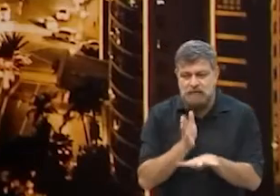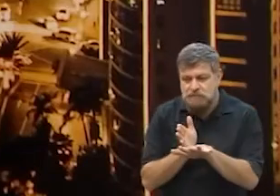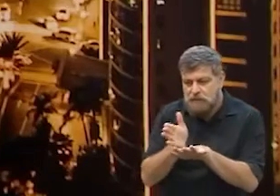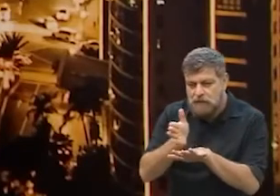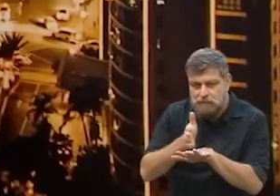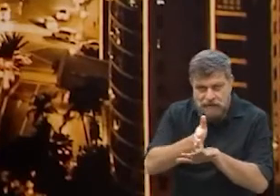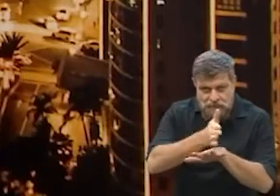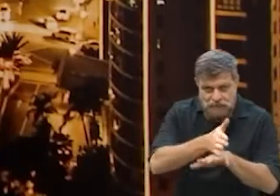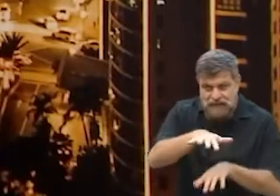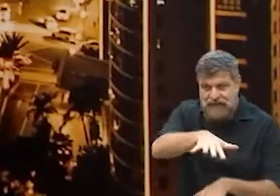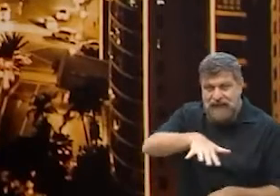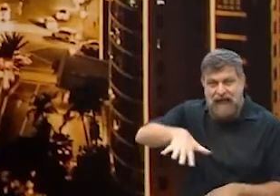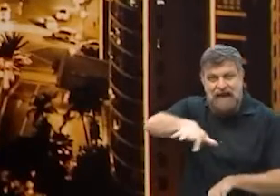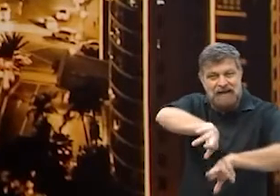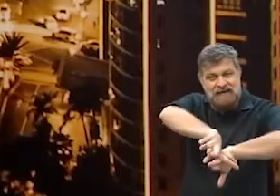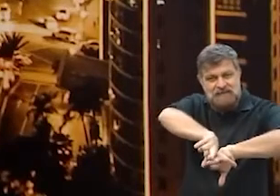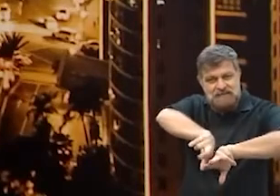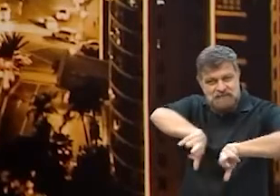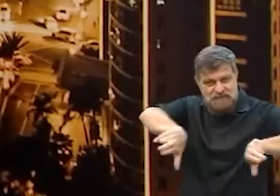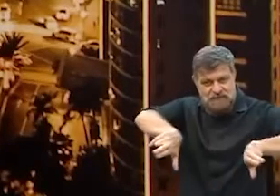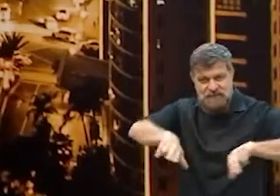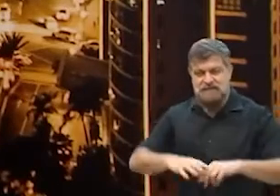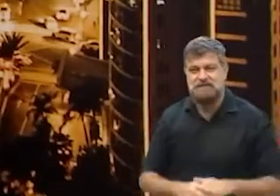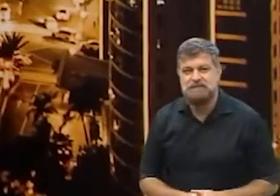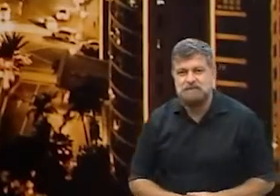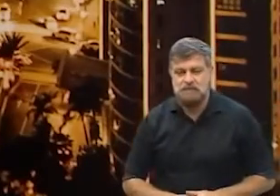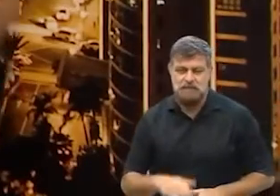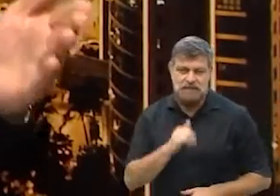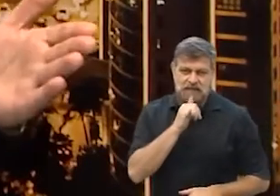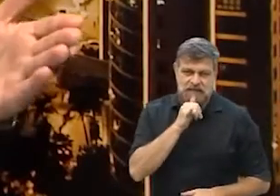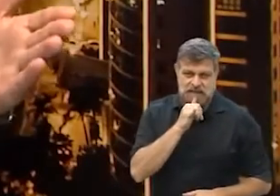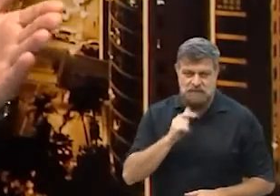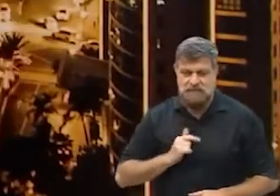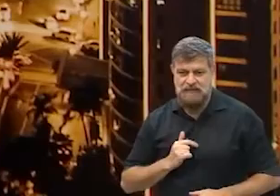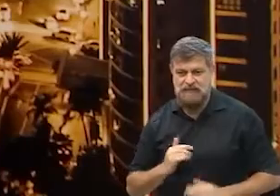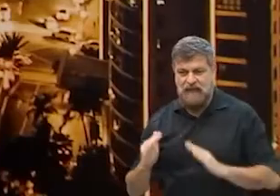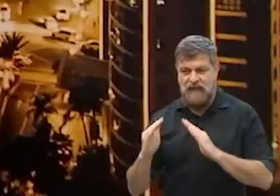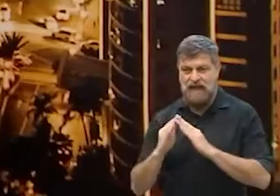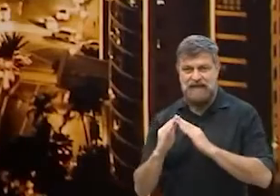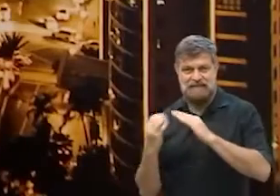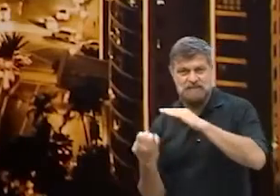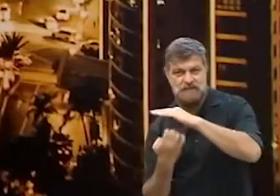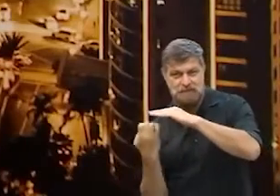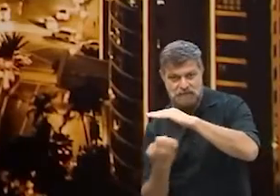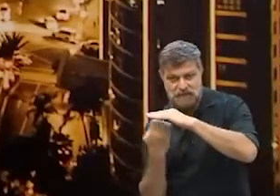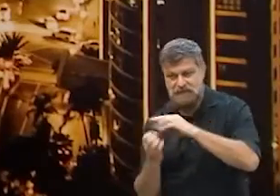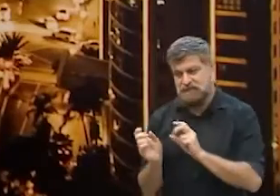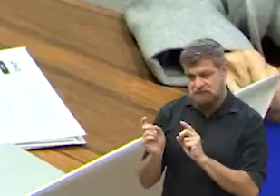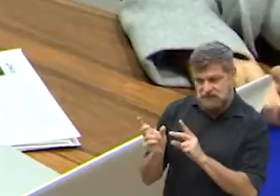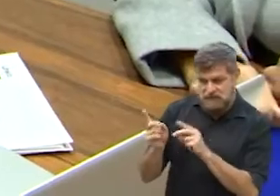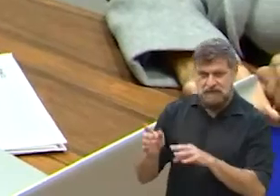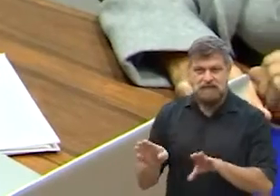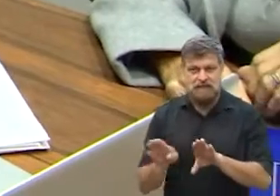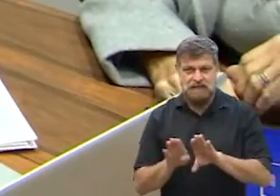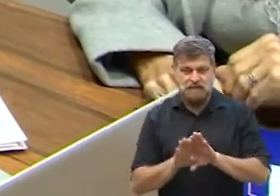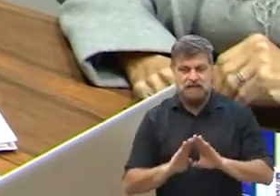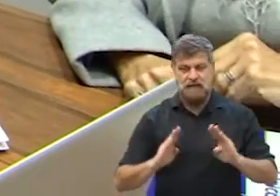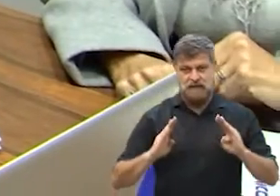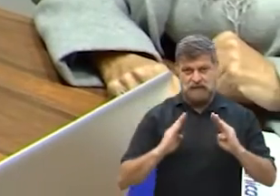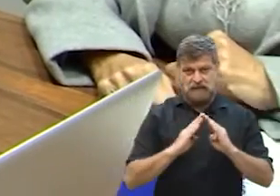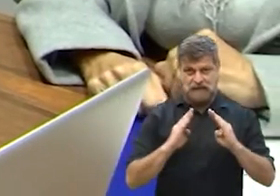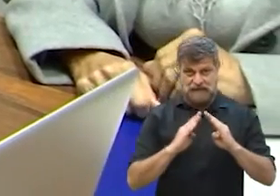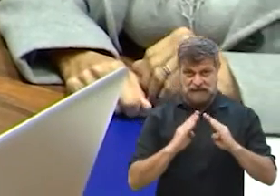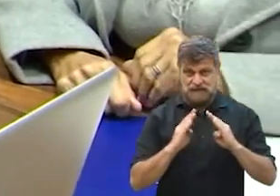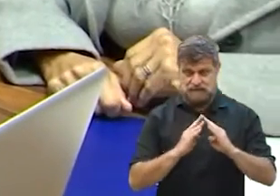pode pegar vários nichos, né, que eu digo de imóveis. Então você pega imóveis industriais, ou você pode pegar